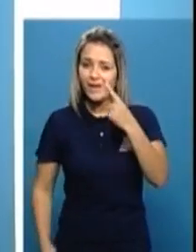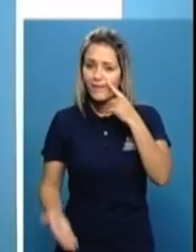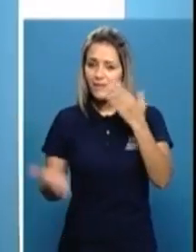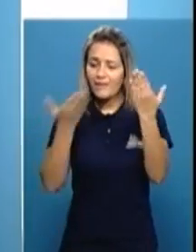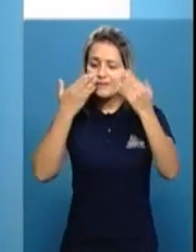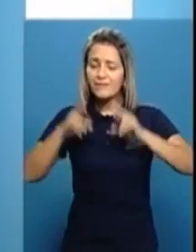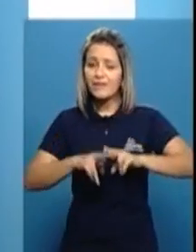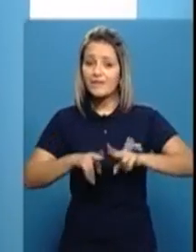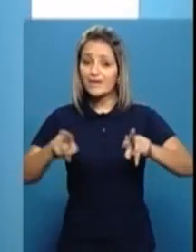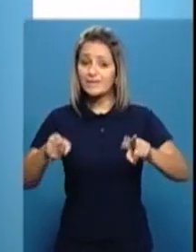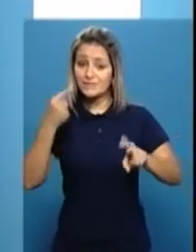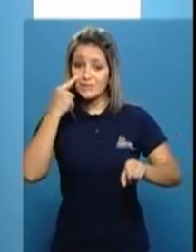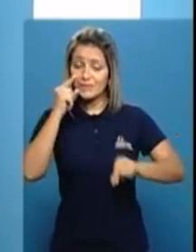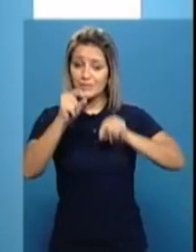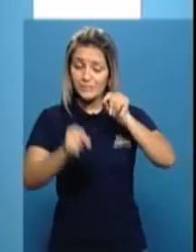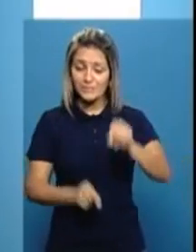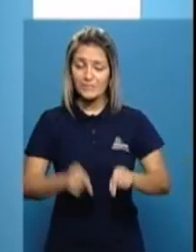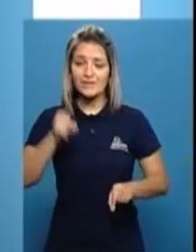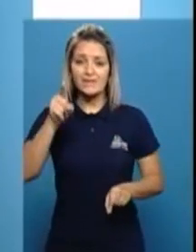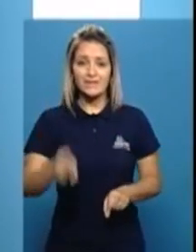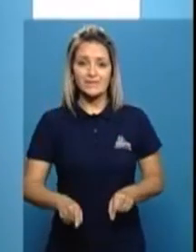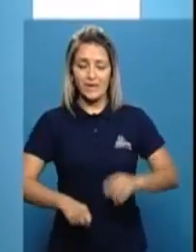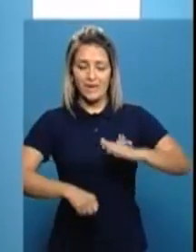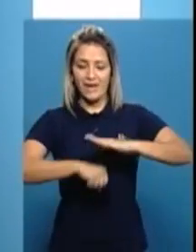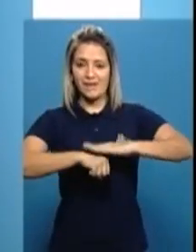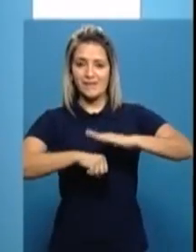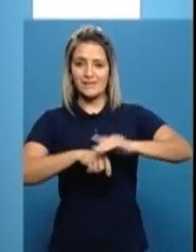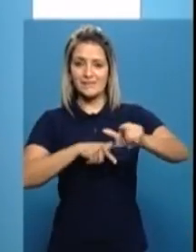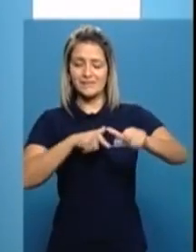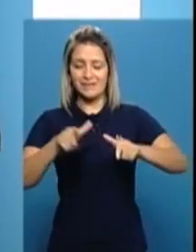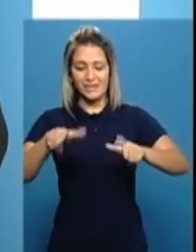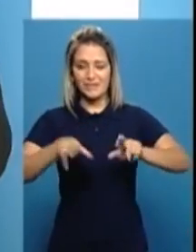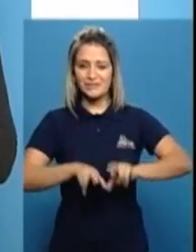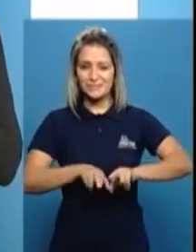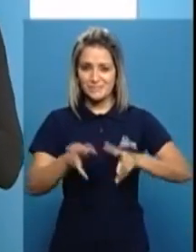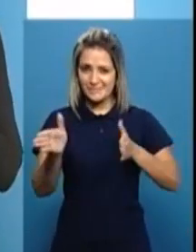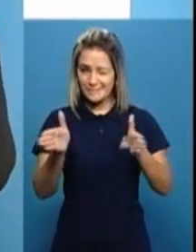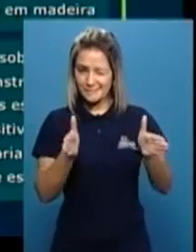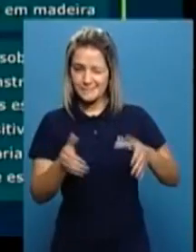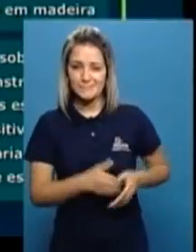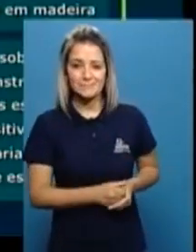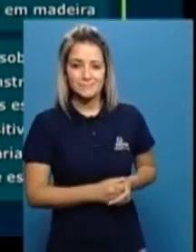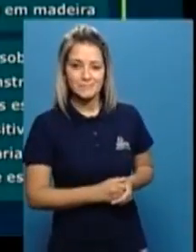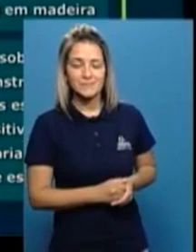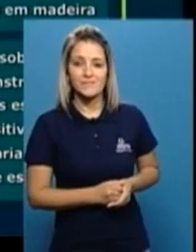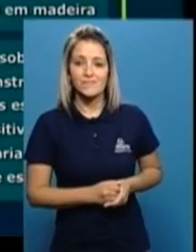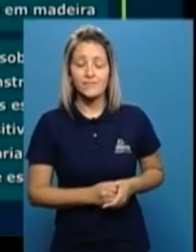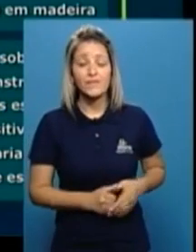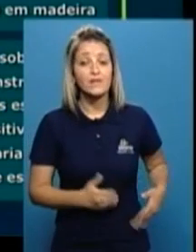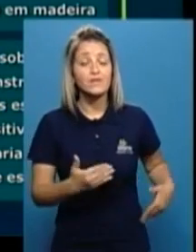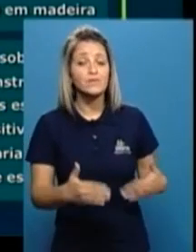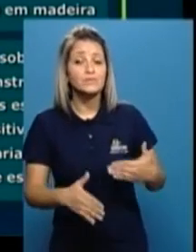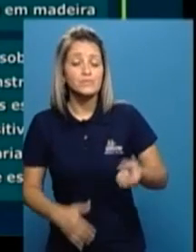diferenças entre elas, né? A mão de obra já é uma diferença entre as duas. Vejamos então nos próximos slides